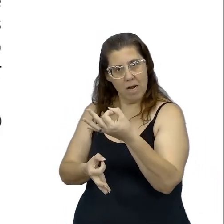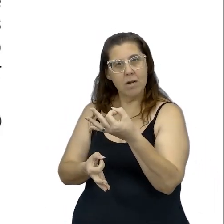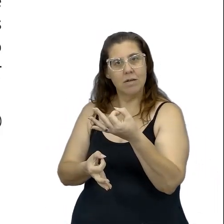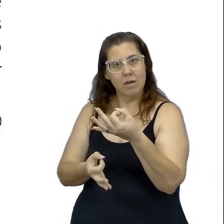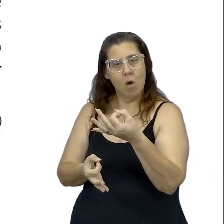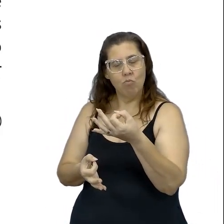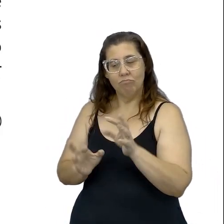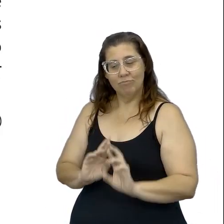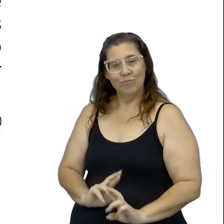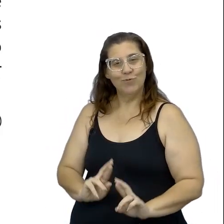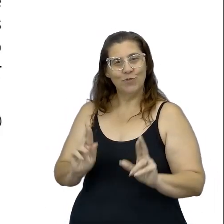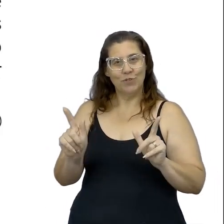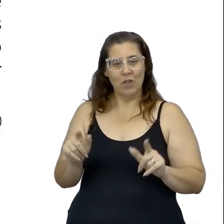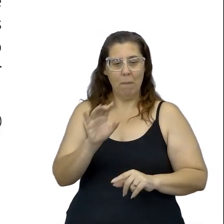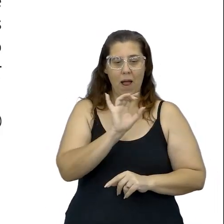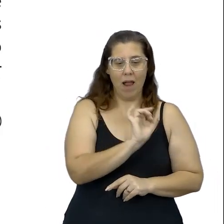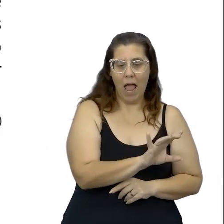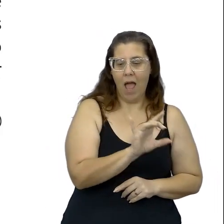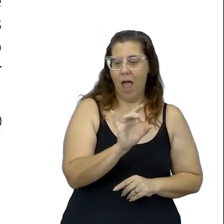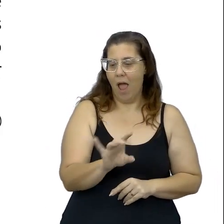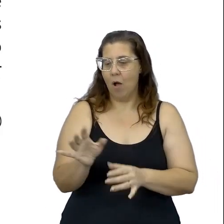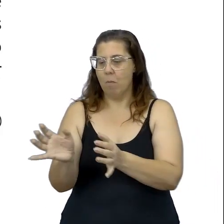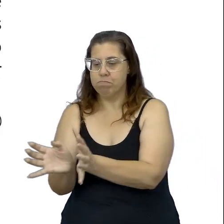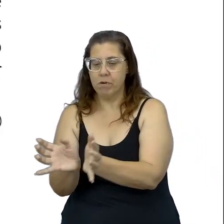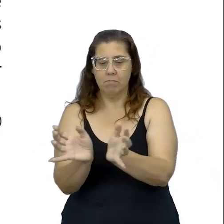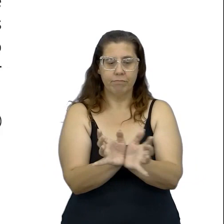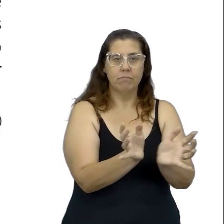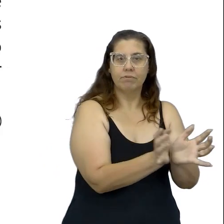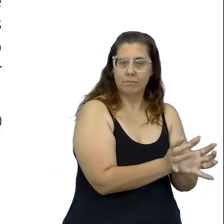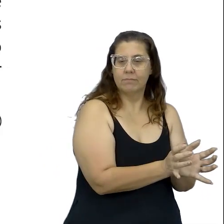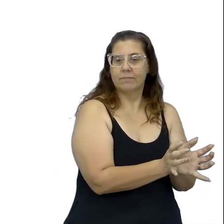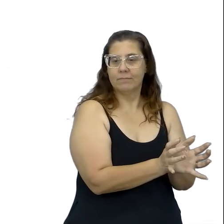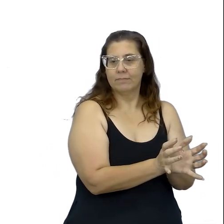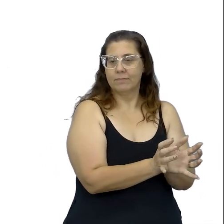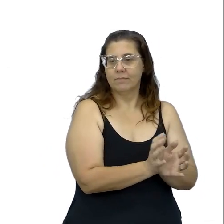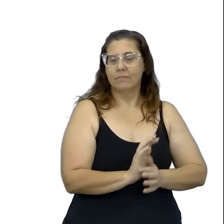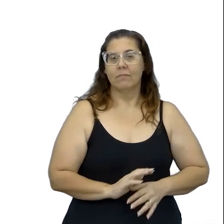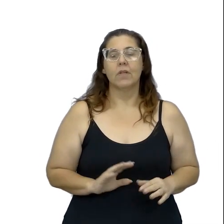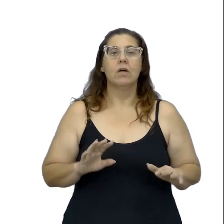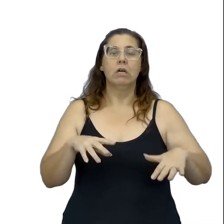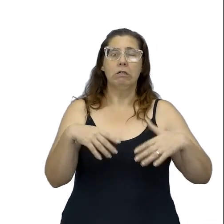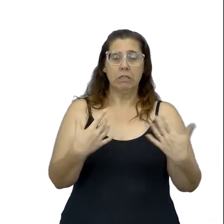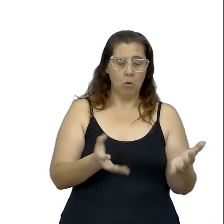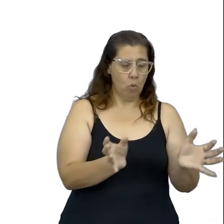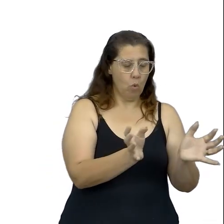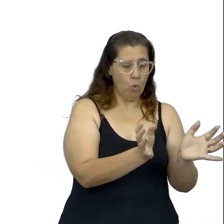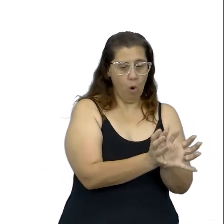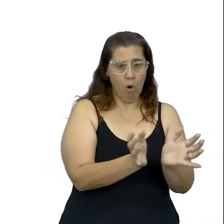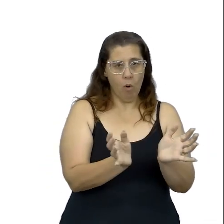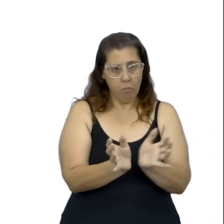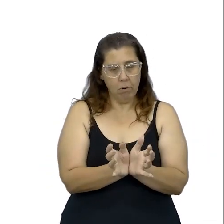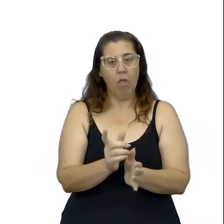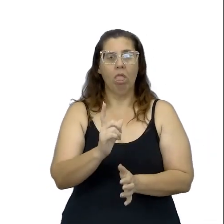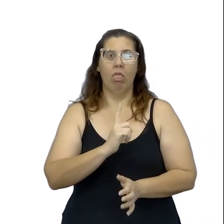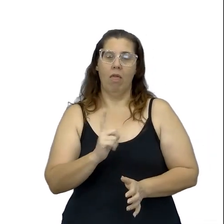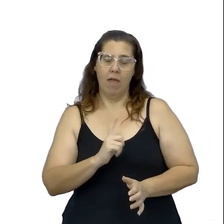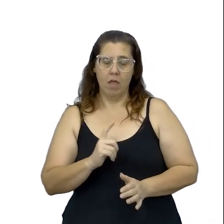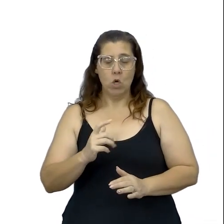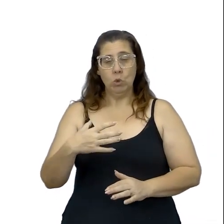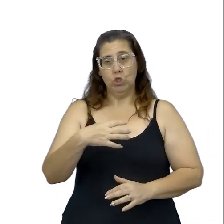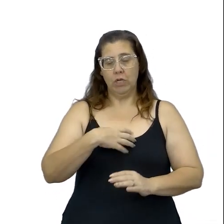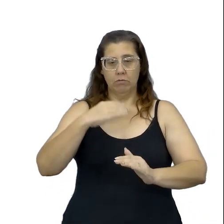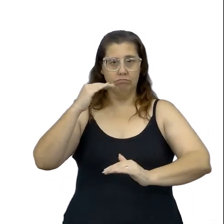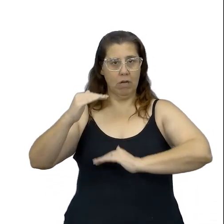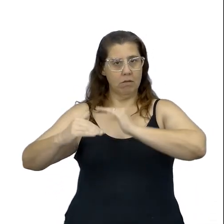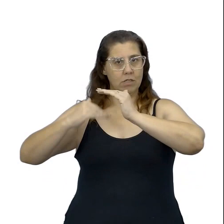situações diferentes para cada turma, né? Então, cada turma terá um